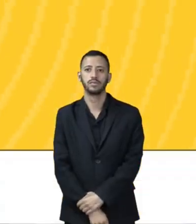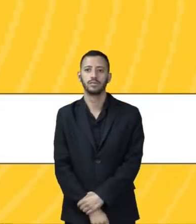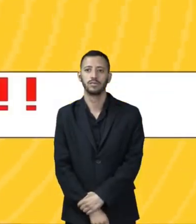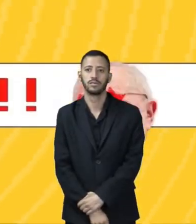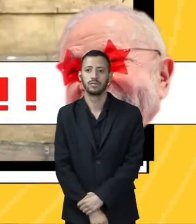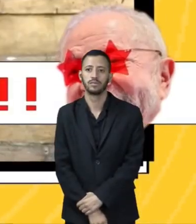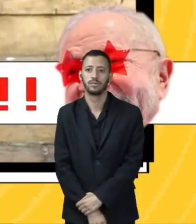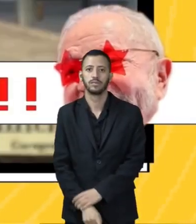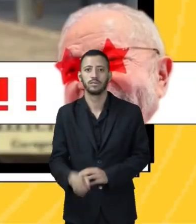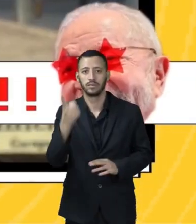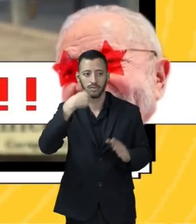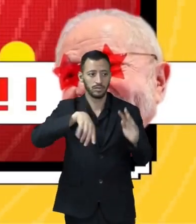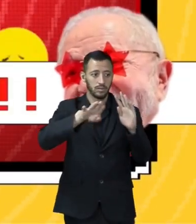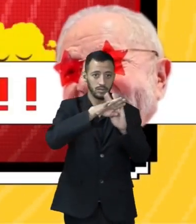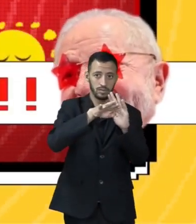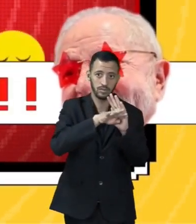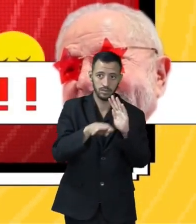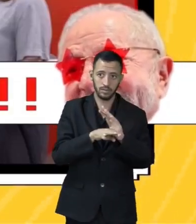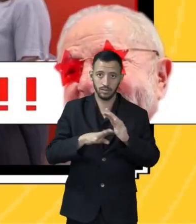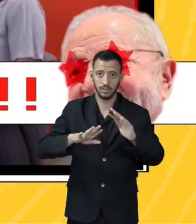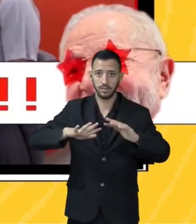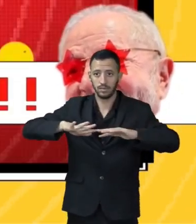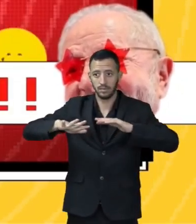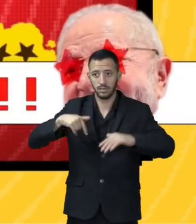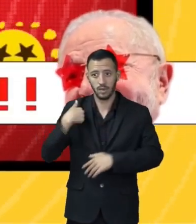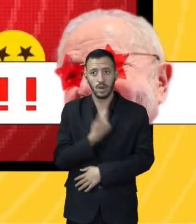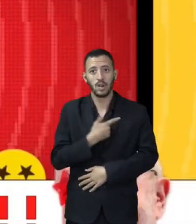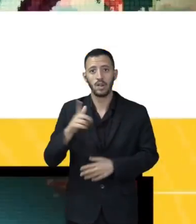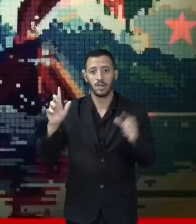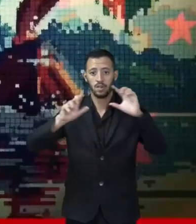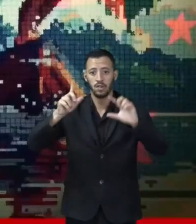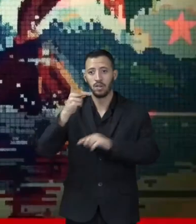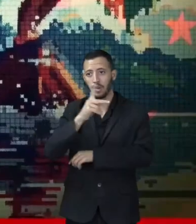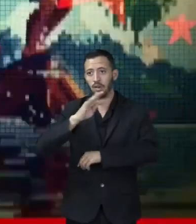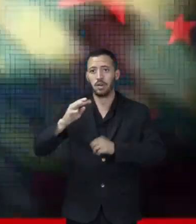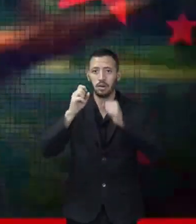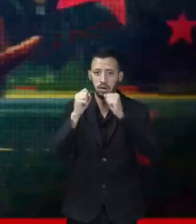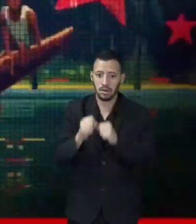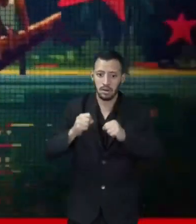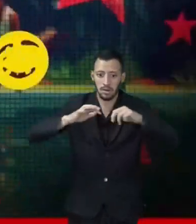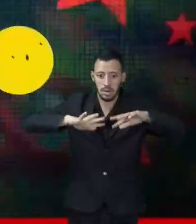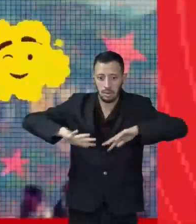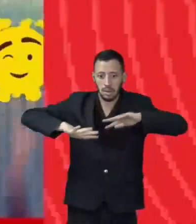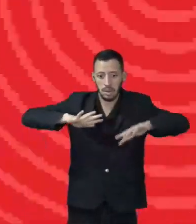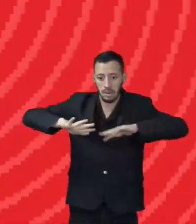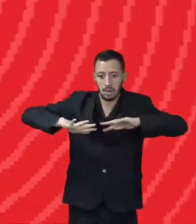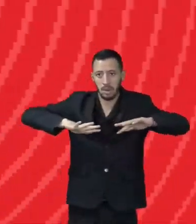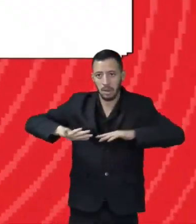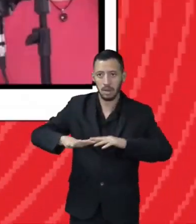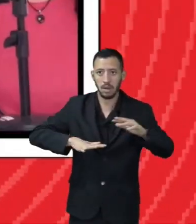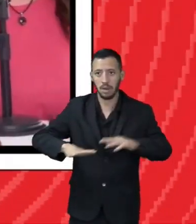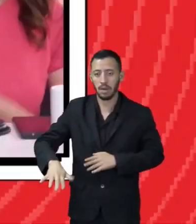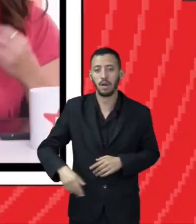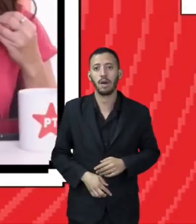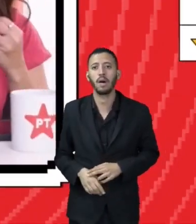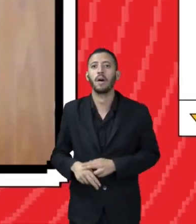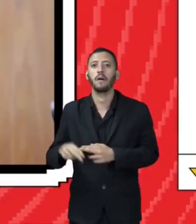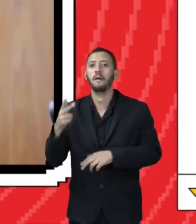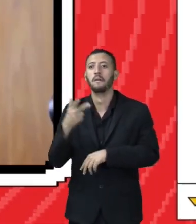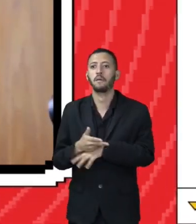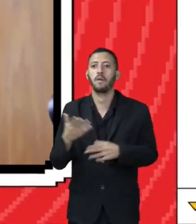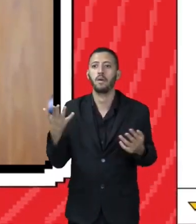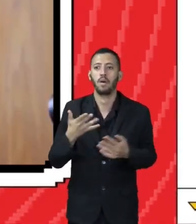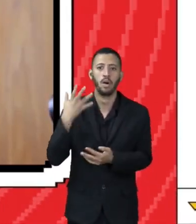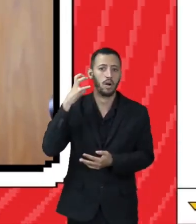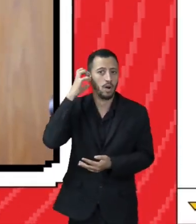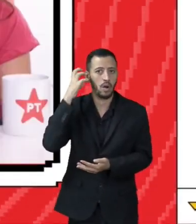Se liga no programa que está agitando a TV PT. Pode Tremer! O videocast para a juventude que gosta